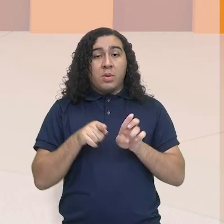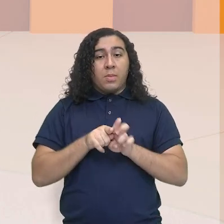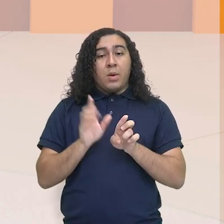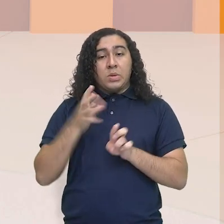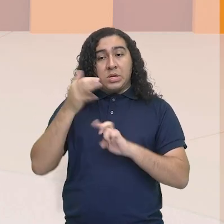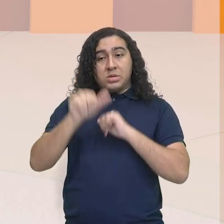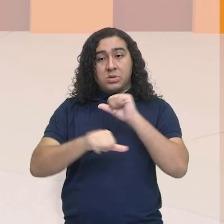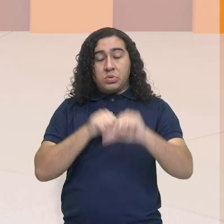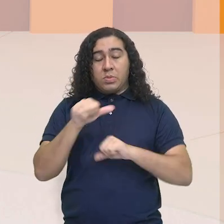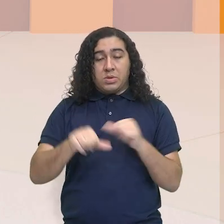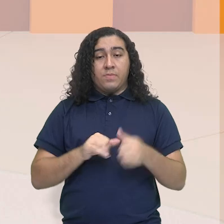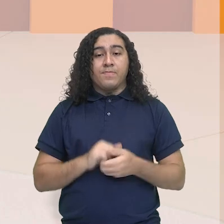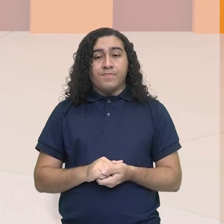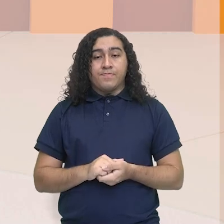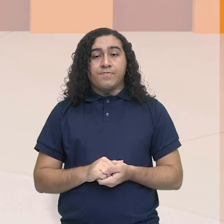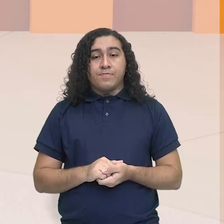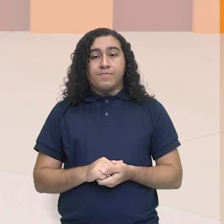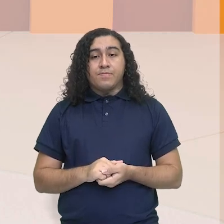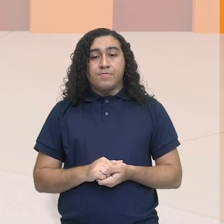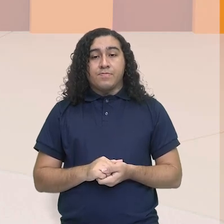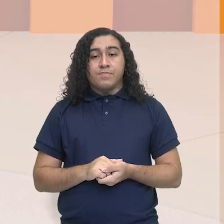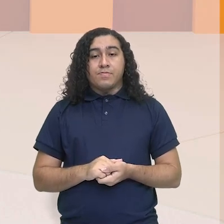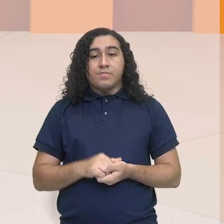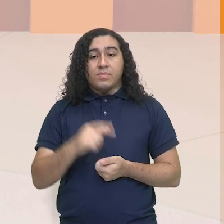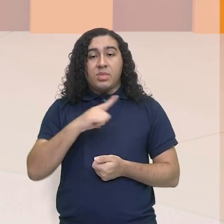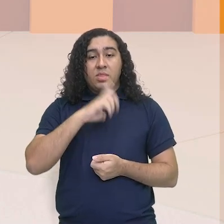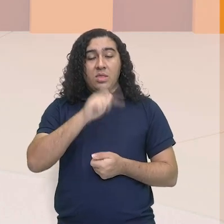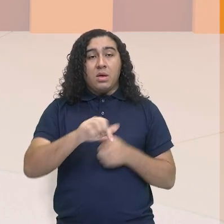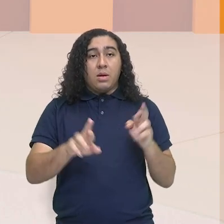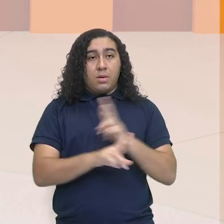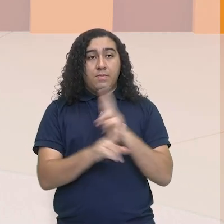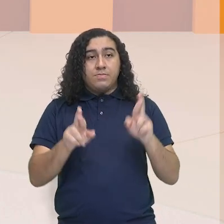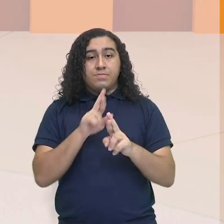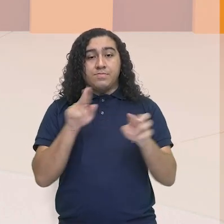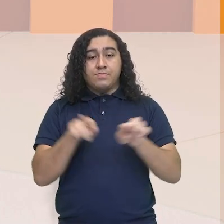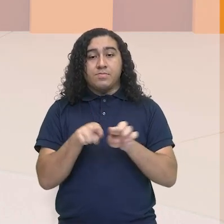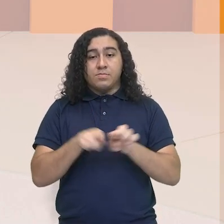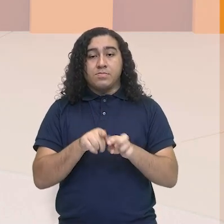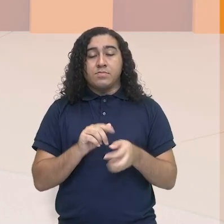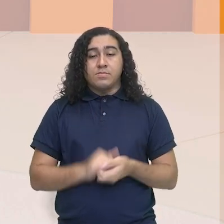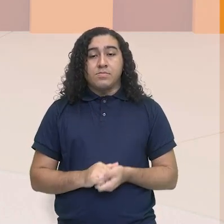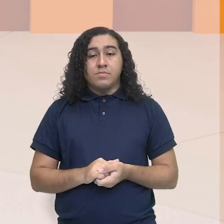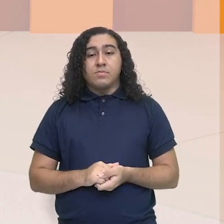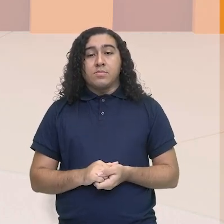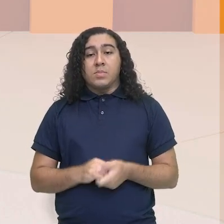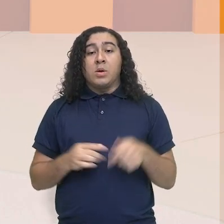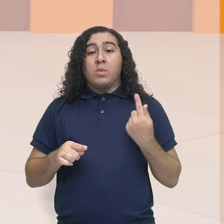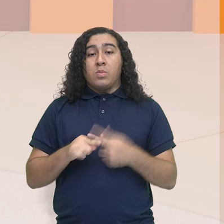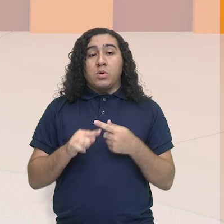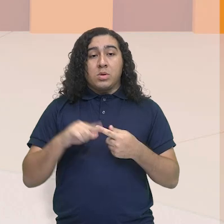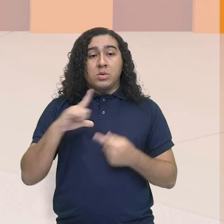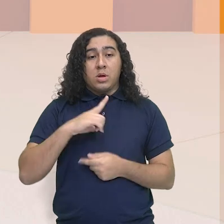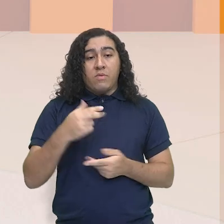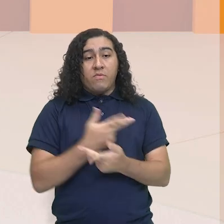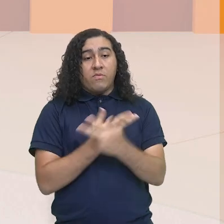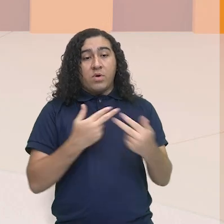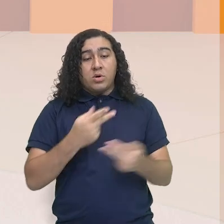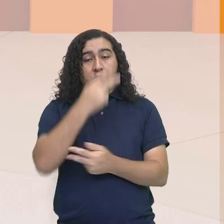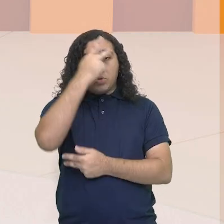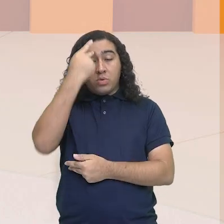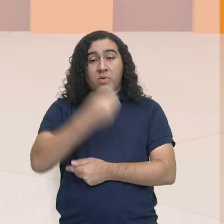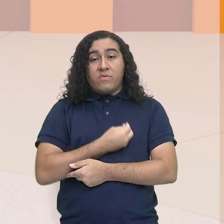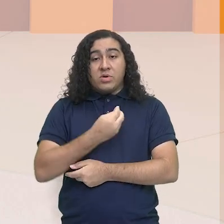muitas mudanças. E aí tem essa relação ali também. O fato de ter muita gente morando nas cidades é reflexo de